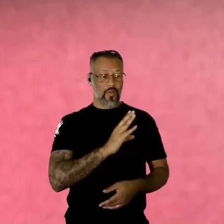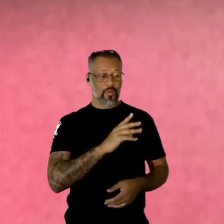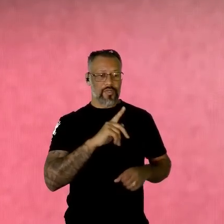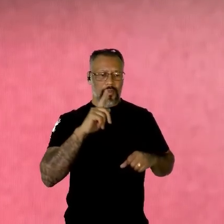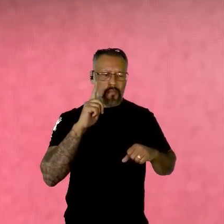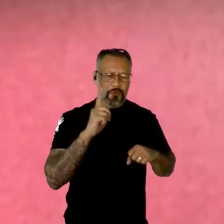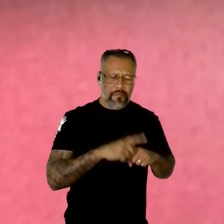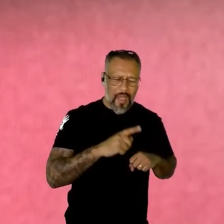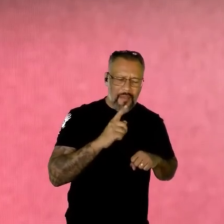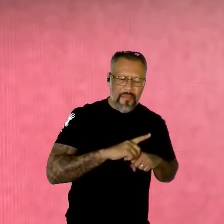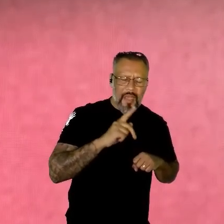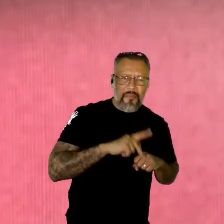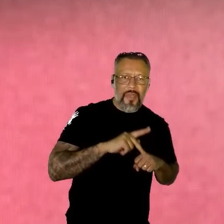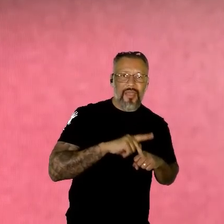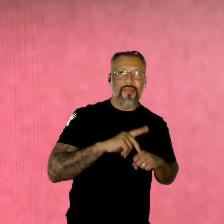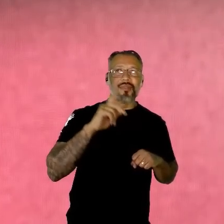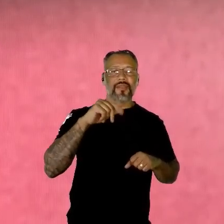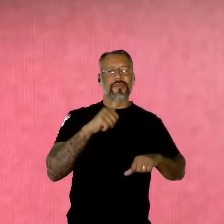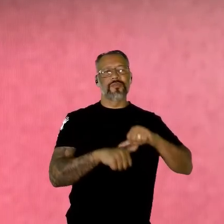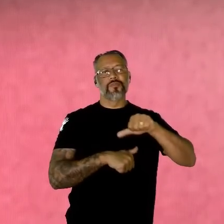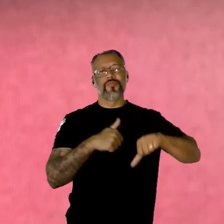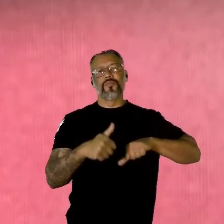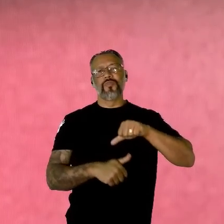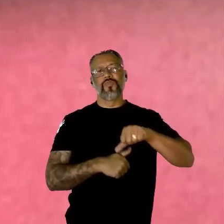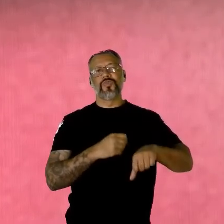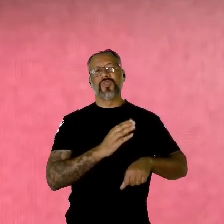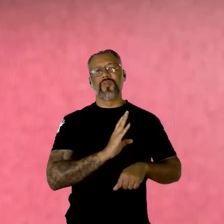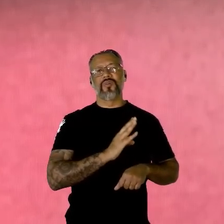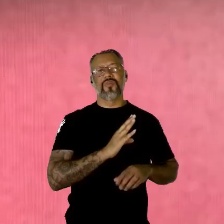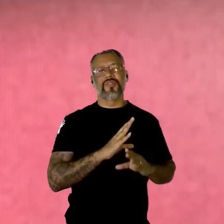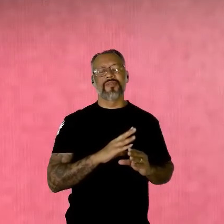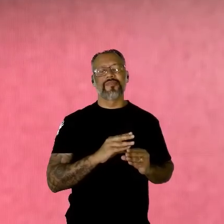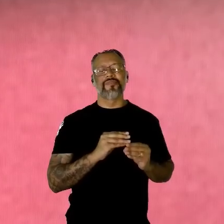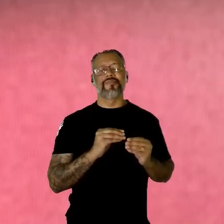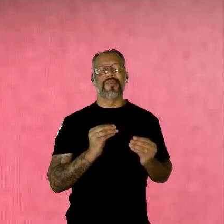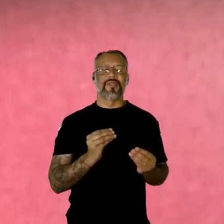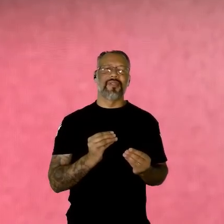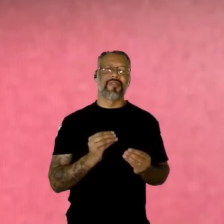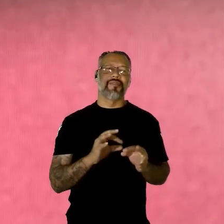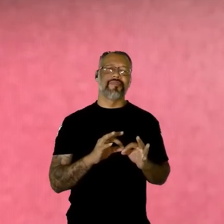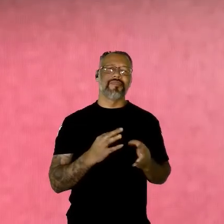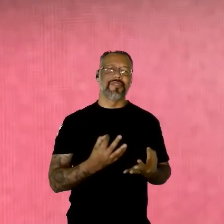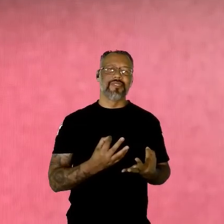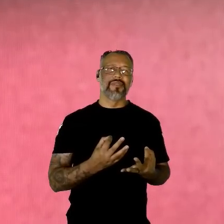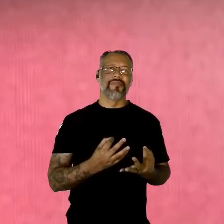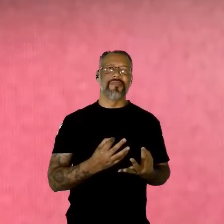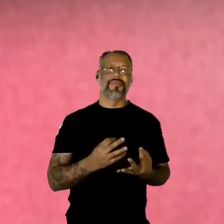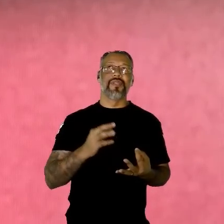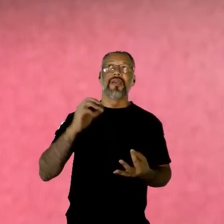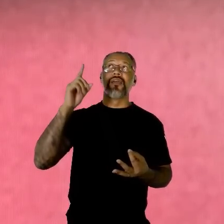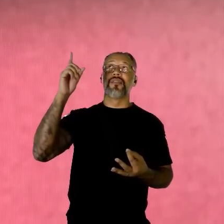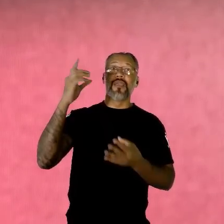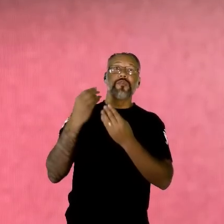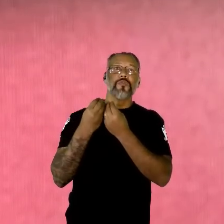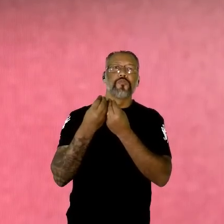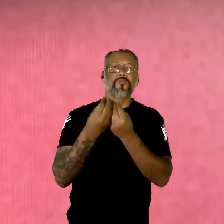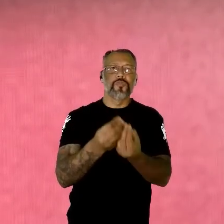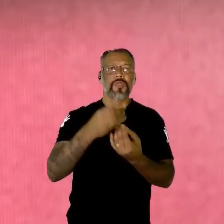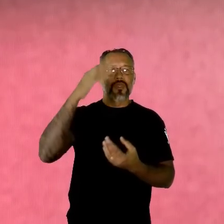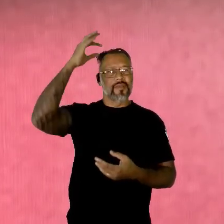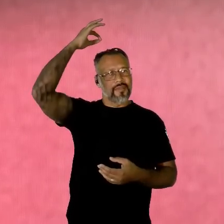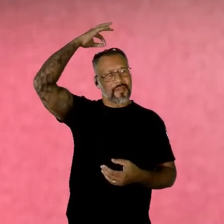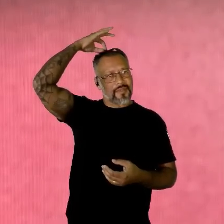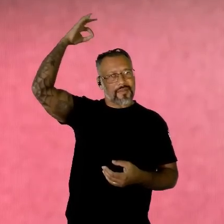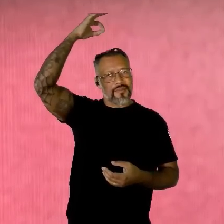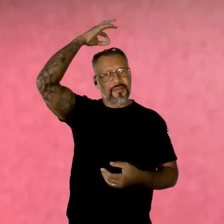e em troca darei um coração de carne porém o meu espírito em vocês e